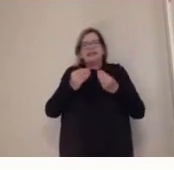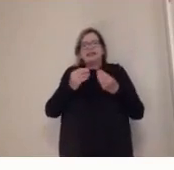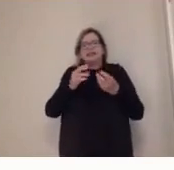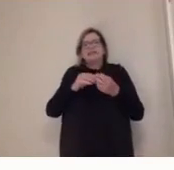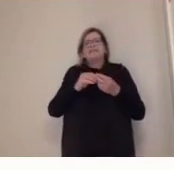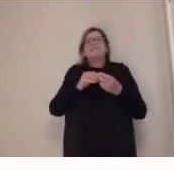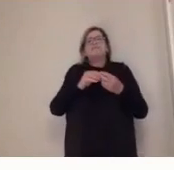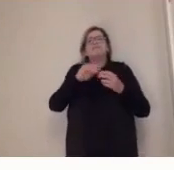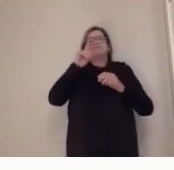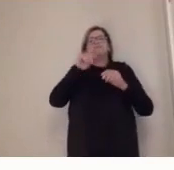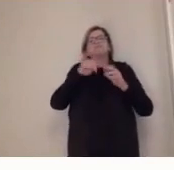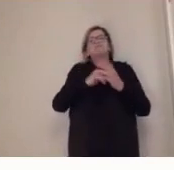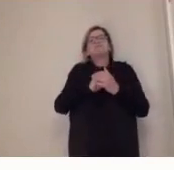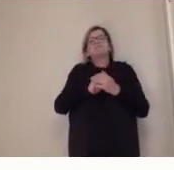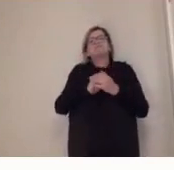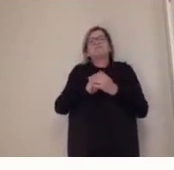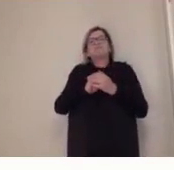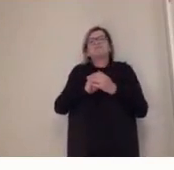Então,